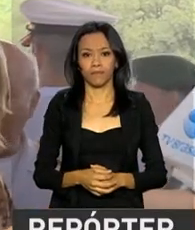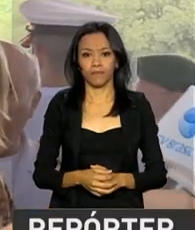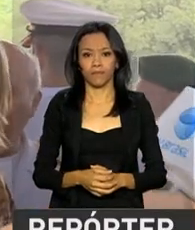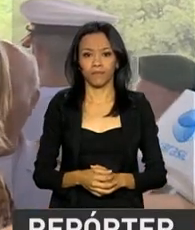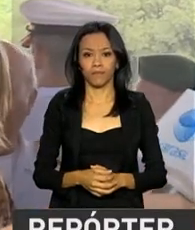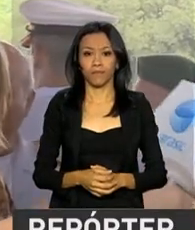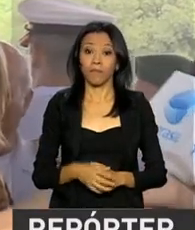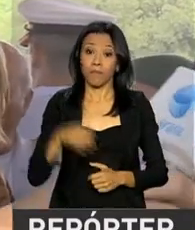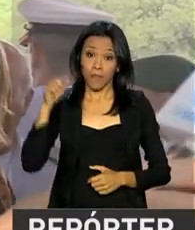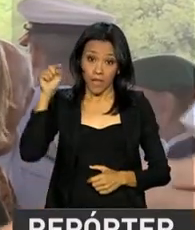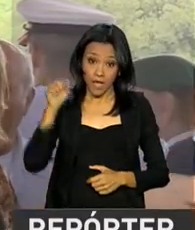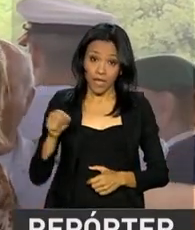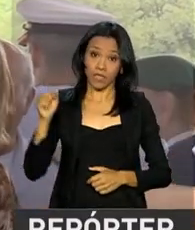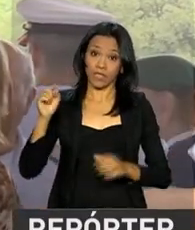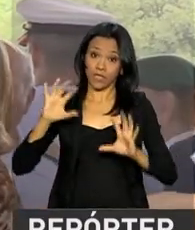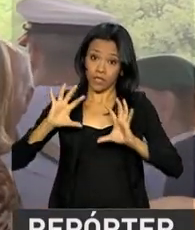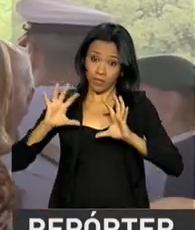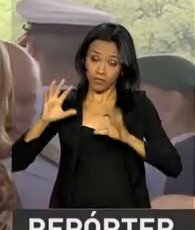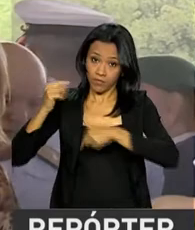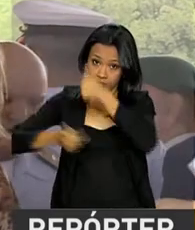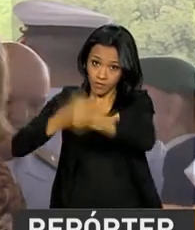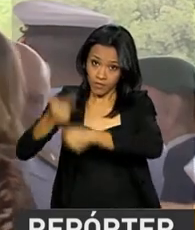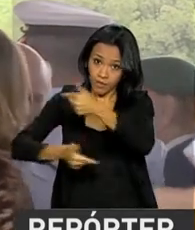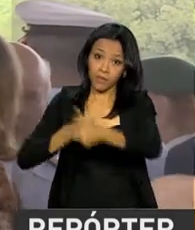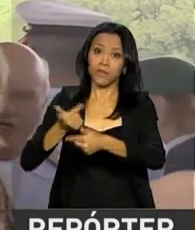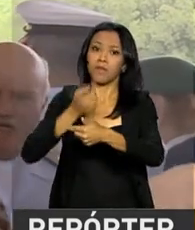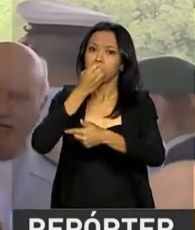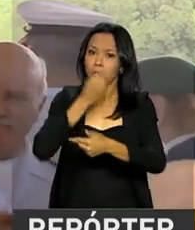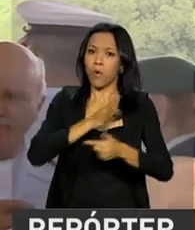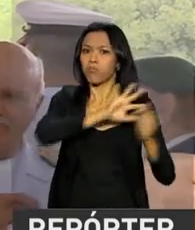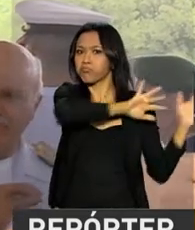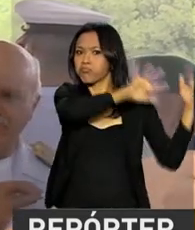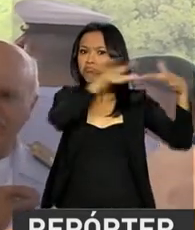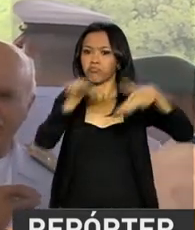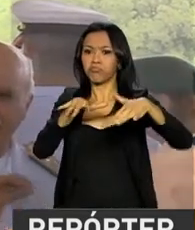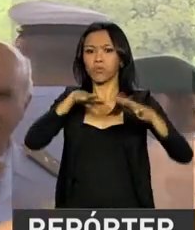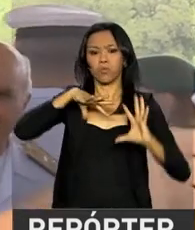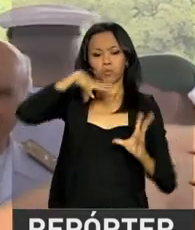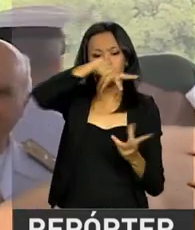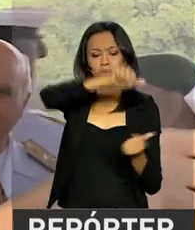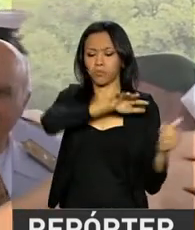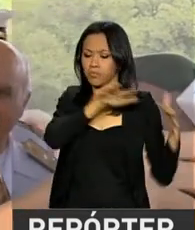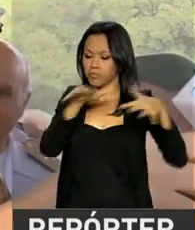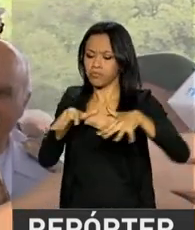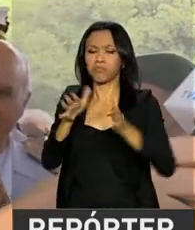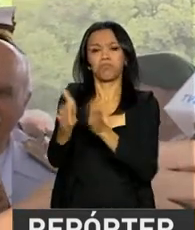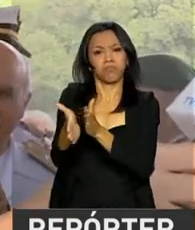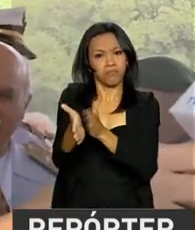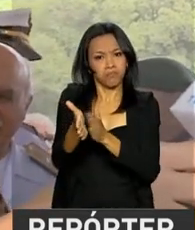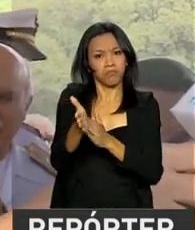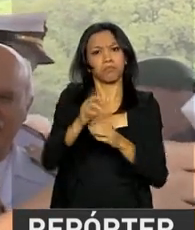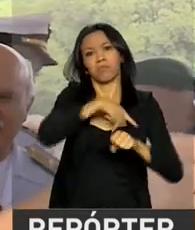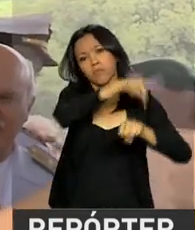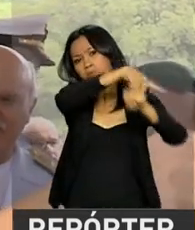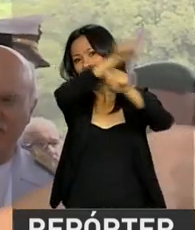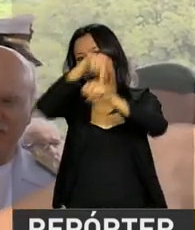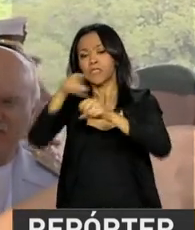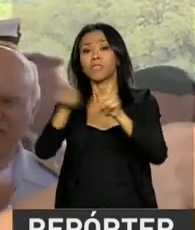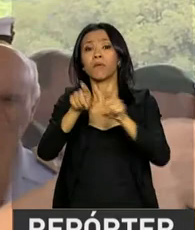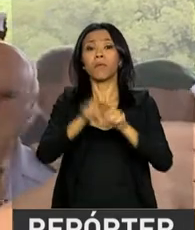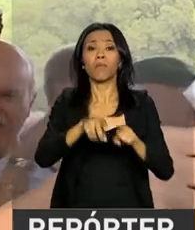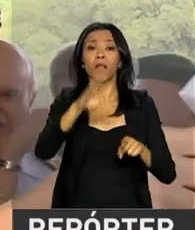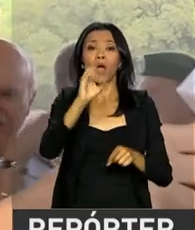essa missão ela é um sucesso é conhecido internacionalmente pela onu e pelos demais países pelo